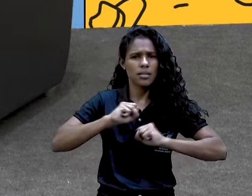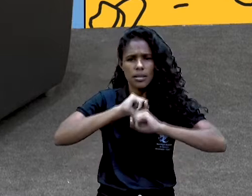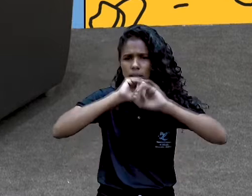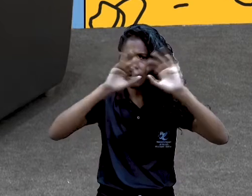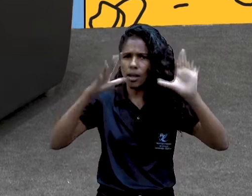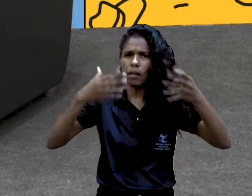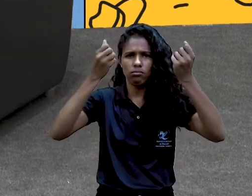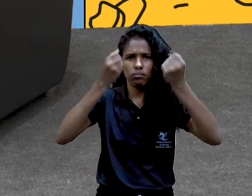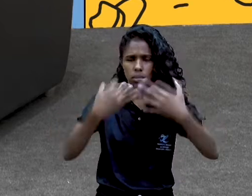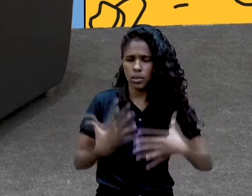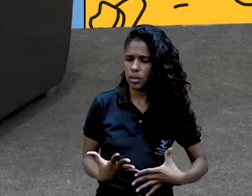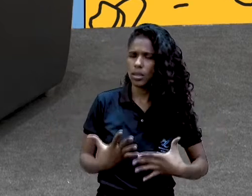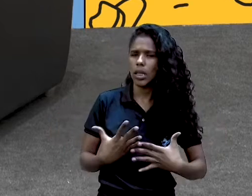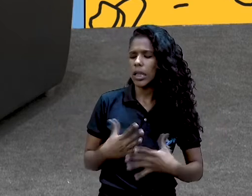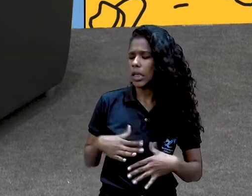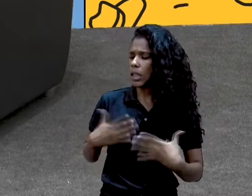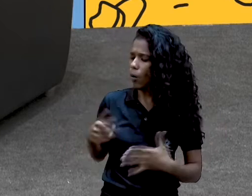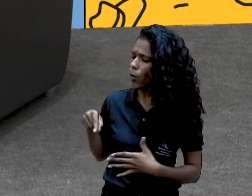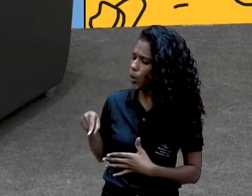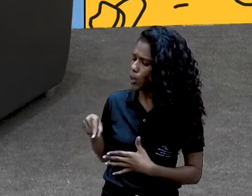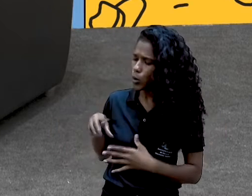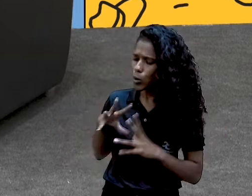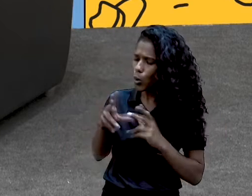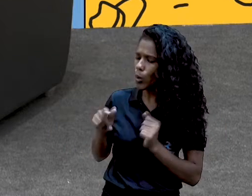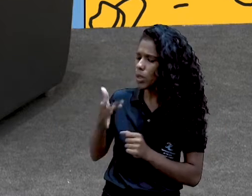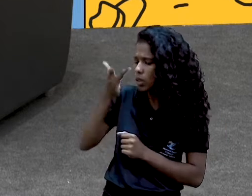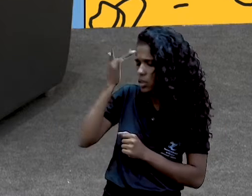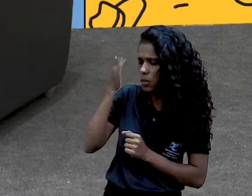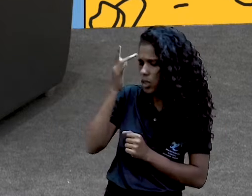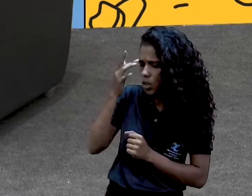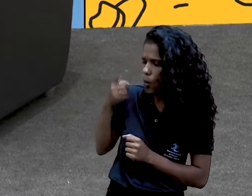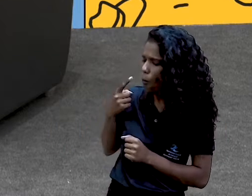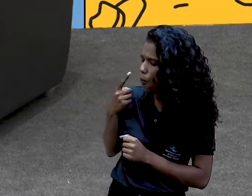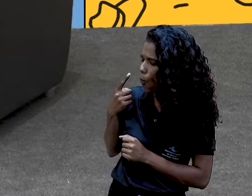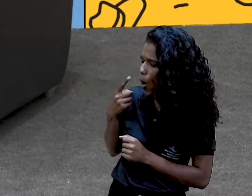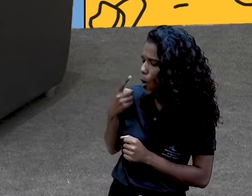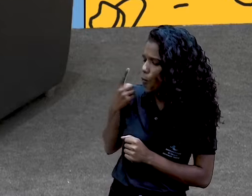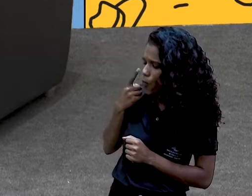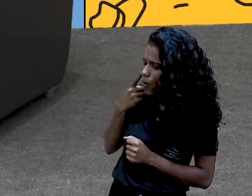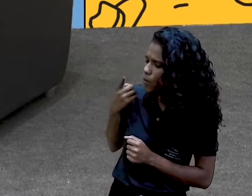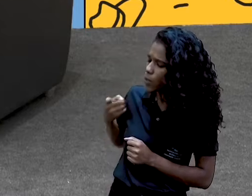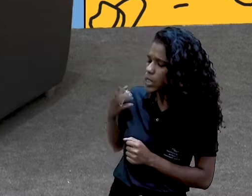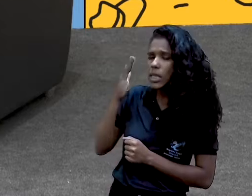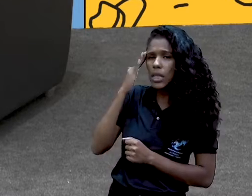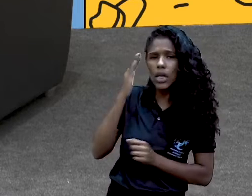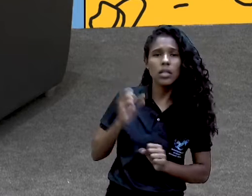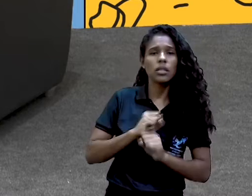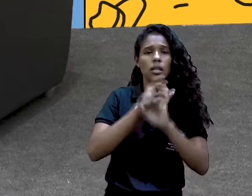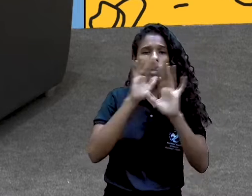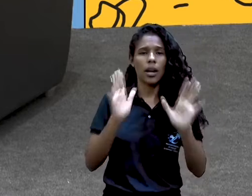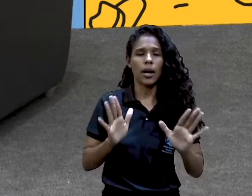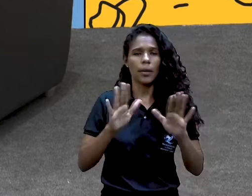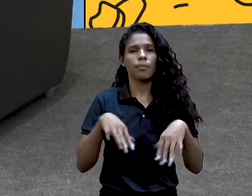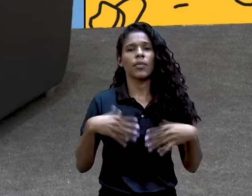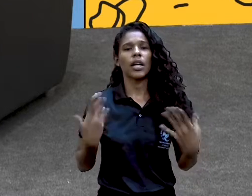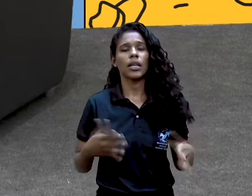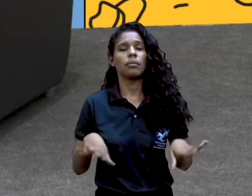conseguindo falar e as pessoas estão conseguindo me entender. E uma outra competência que é muito interessante, que